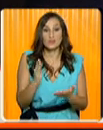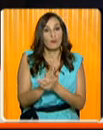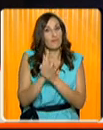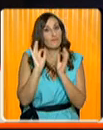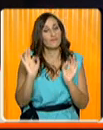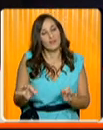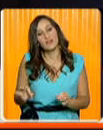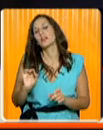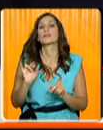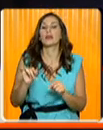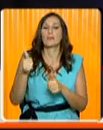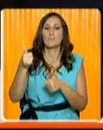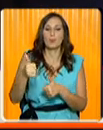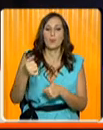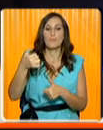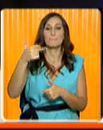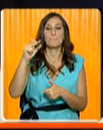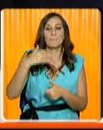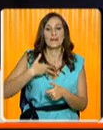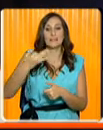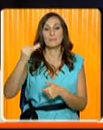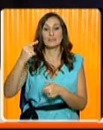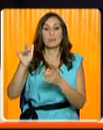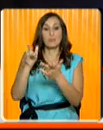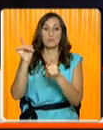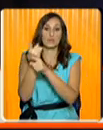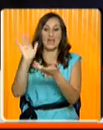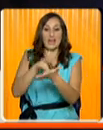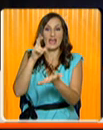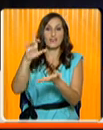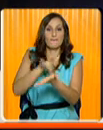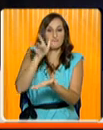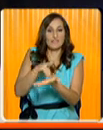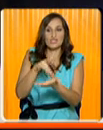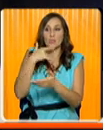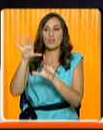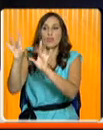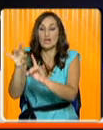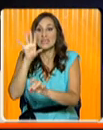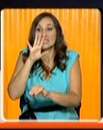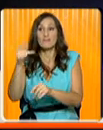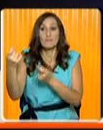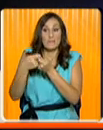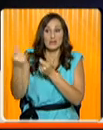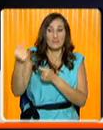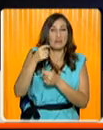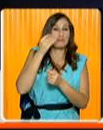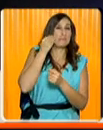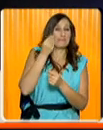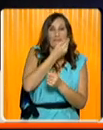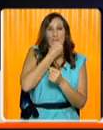Acabou! E fica bem ao Brad Pitt, porque está numa revista, a gente não o pode alcançar. Se ele viesse aqui,